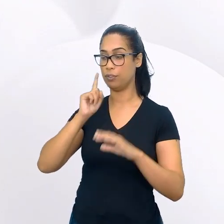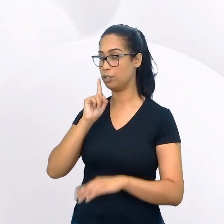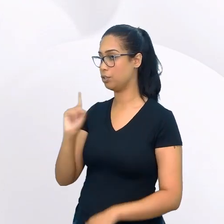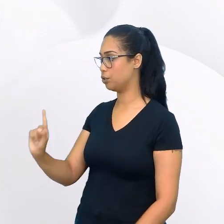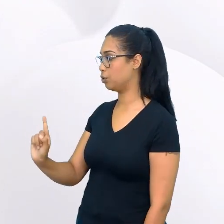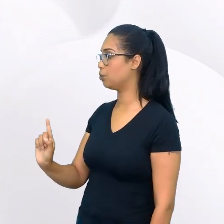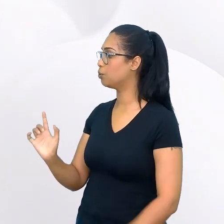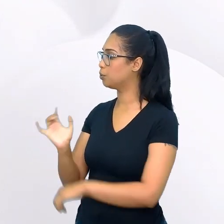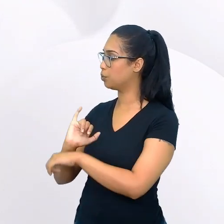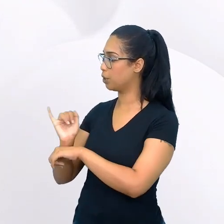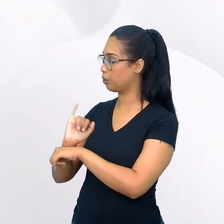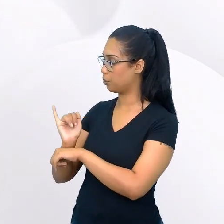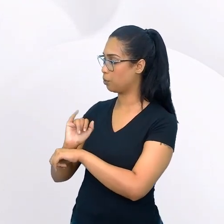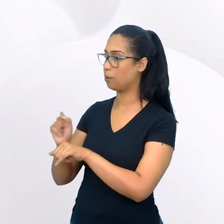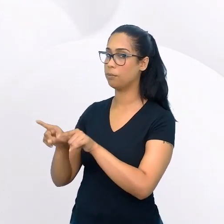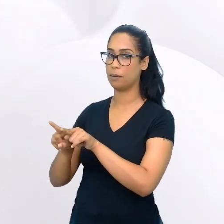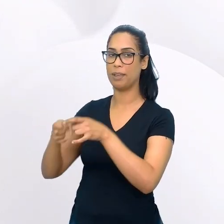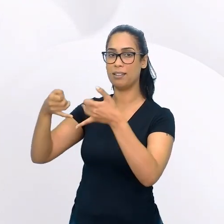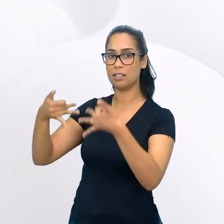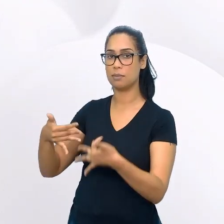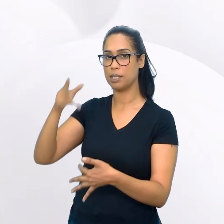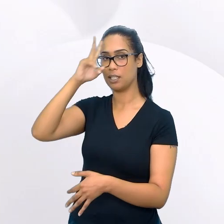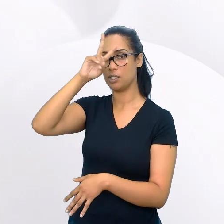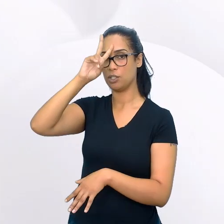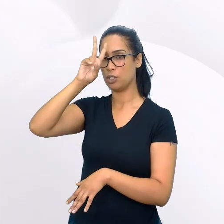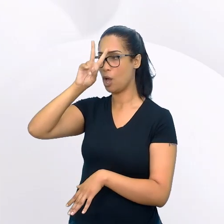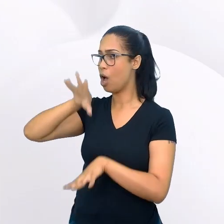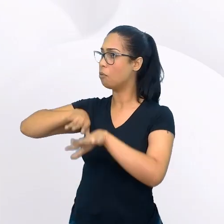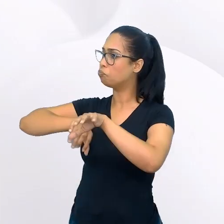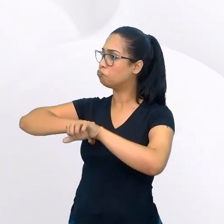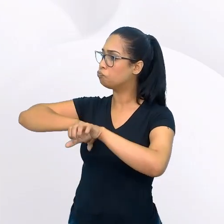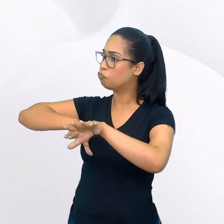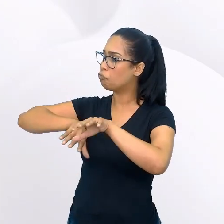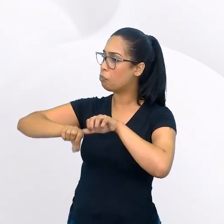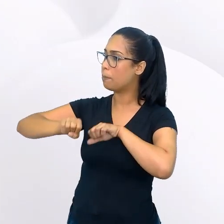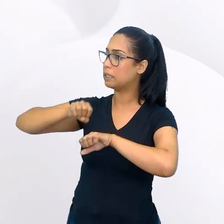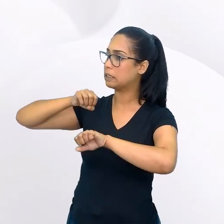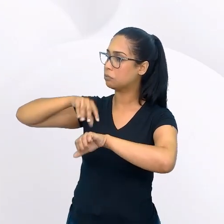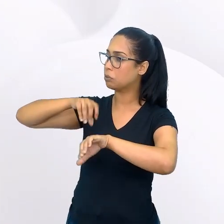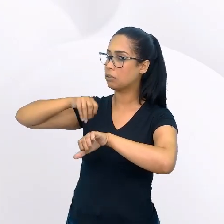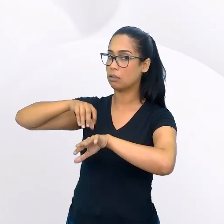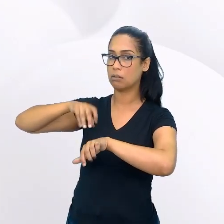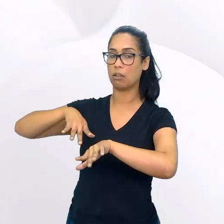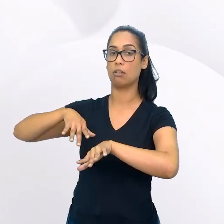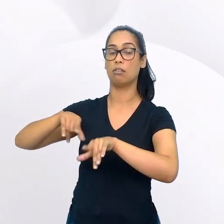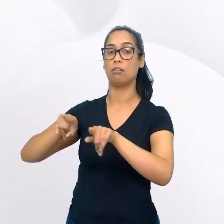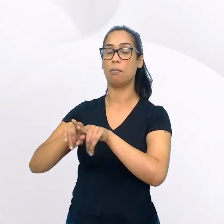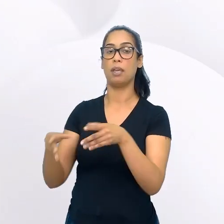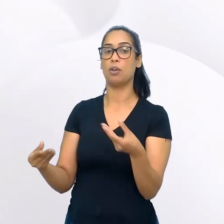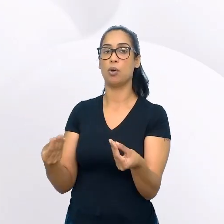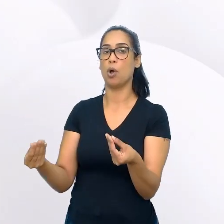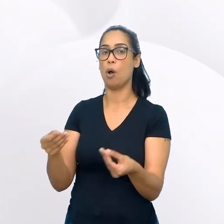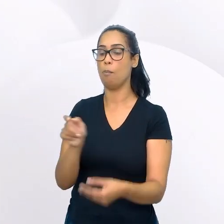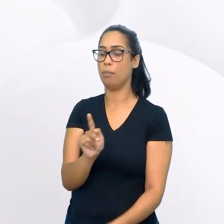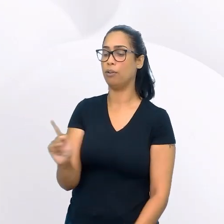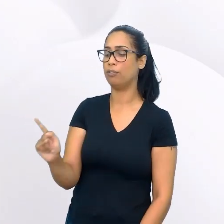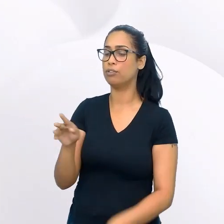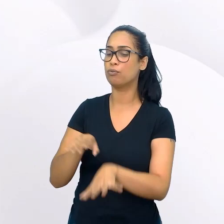falando sobre a história da educação né a complexa a questão da formação de professores